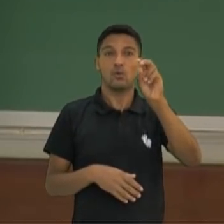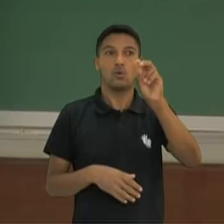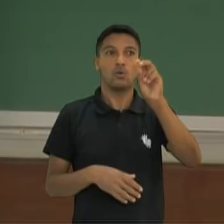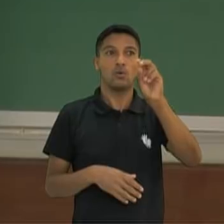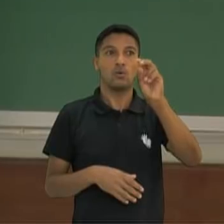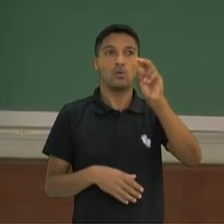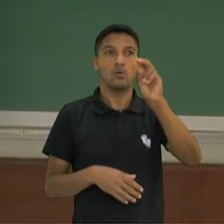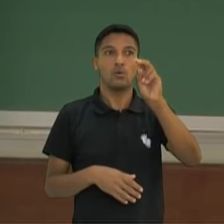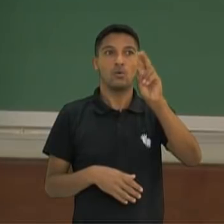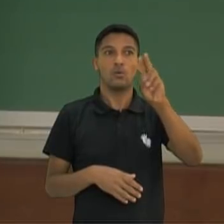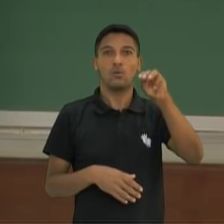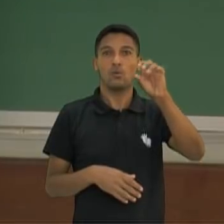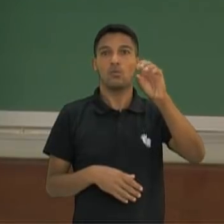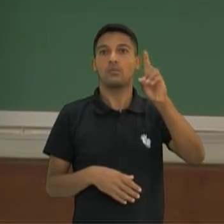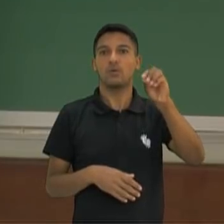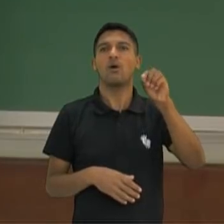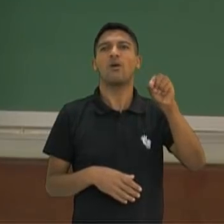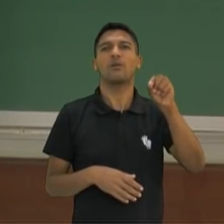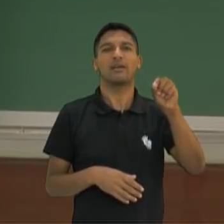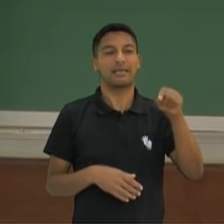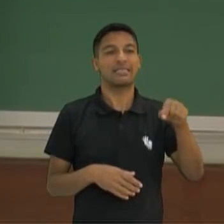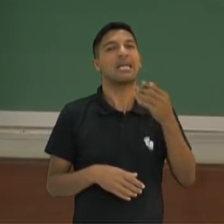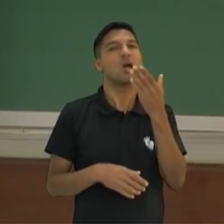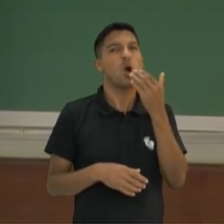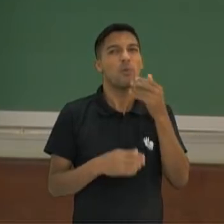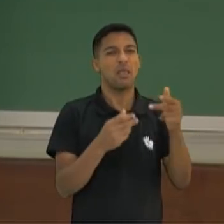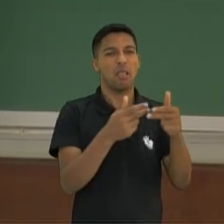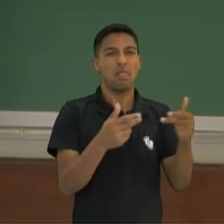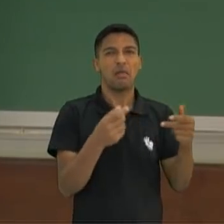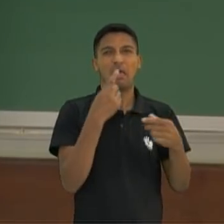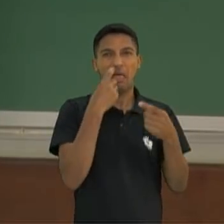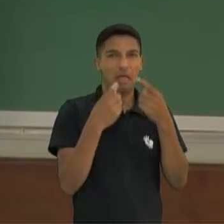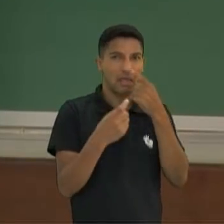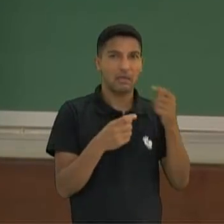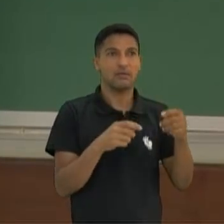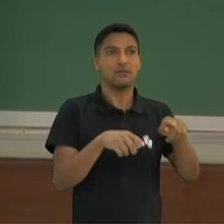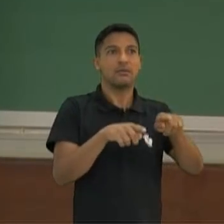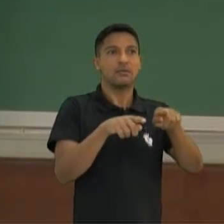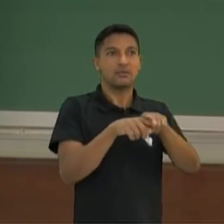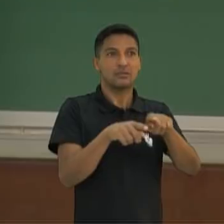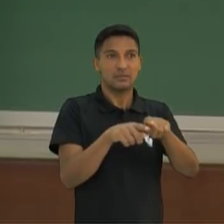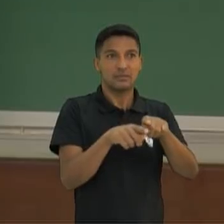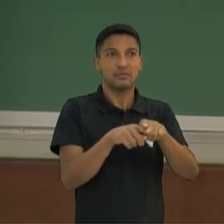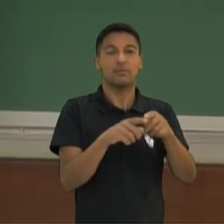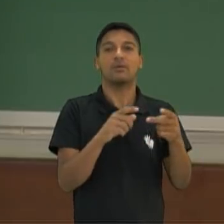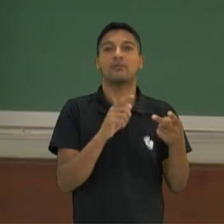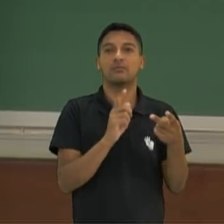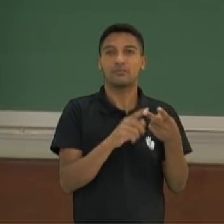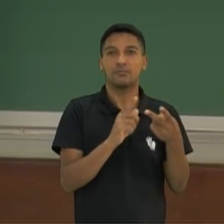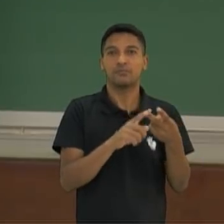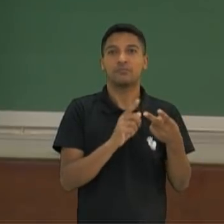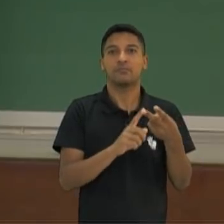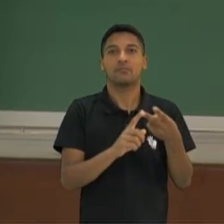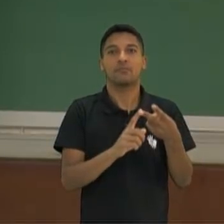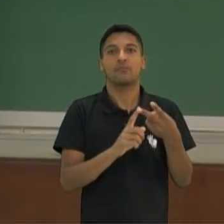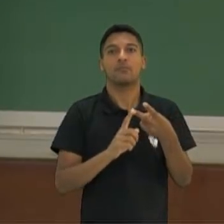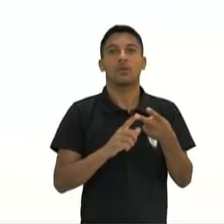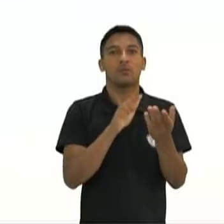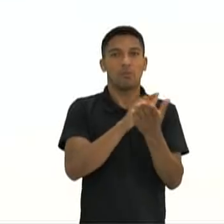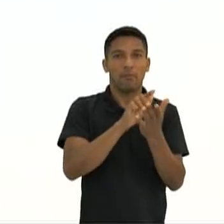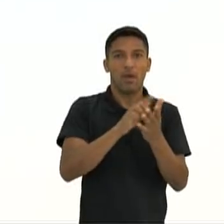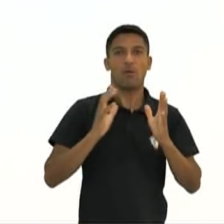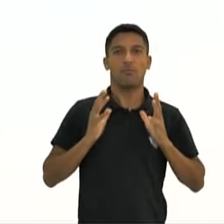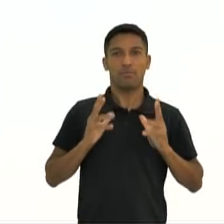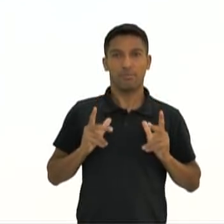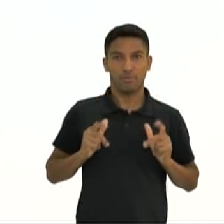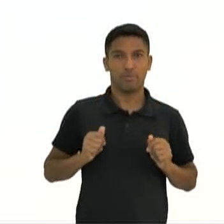papel higiênico, papéis engordurados, vidros quebrados, que devem ser todos embalados de maneira adequada e assim